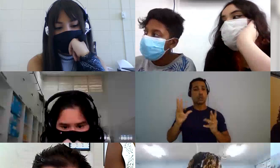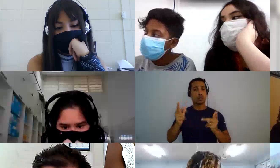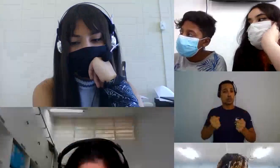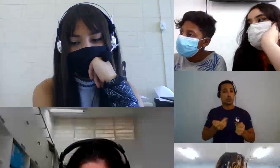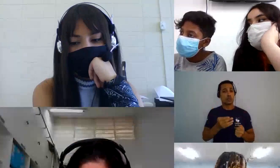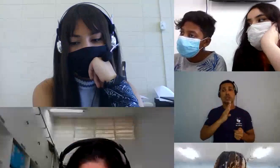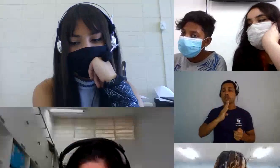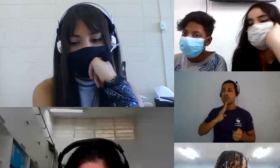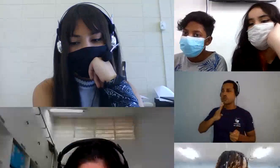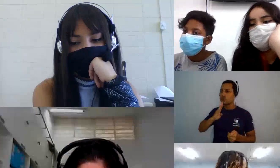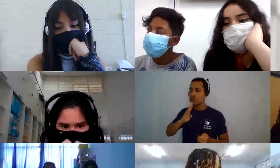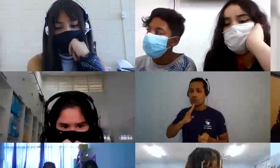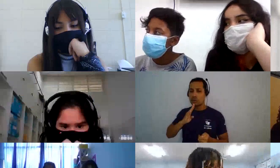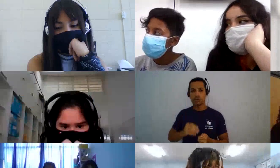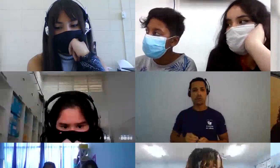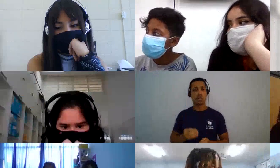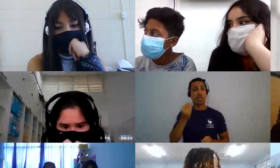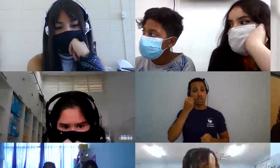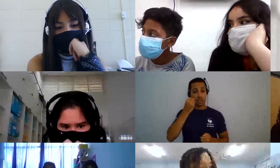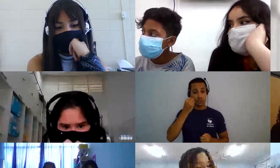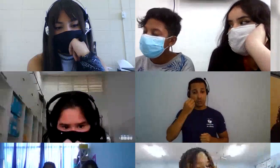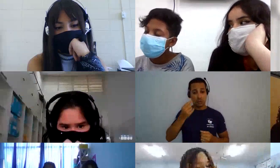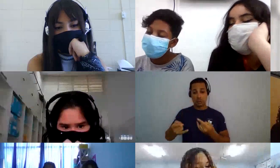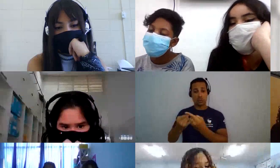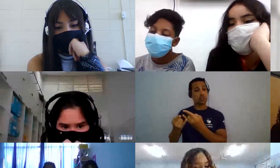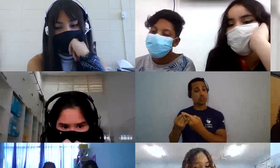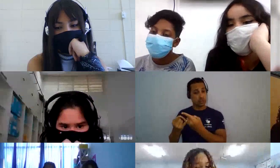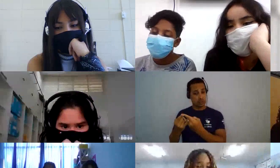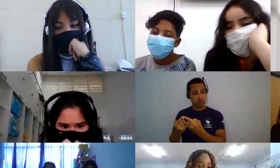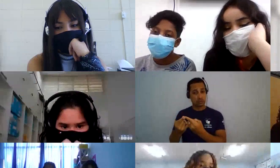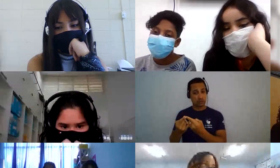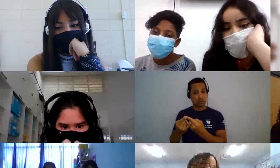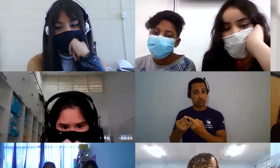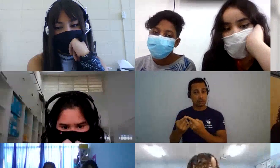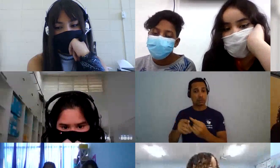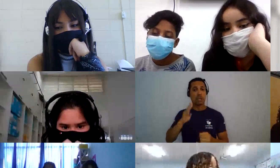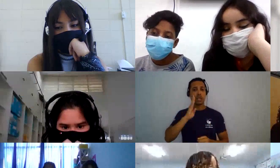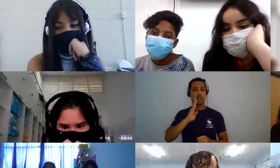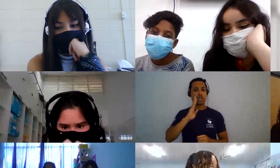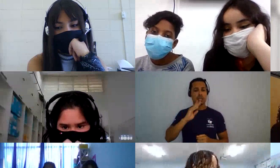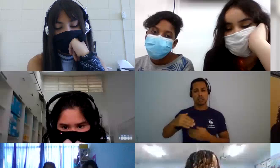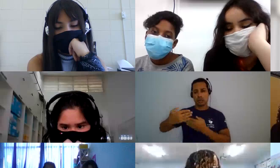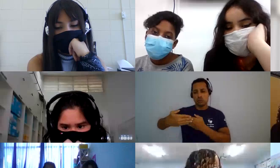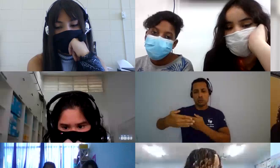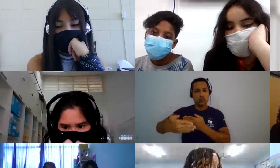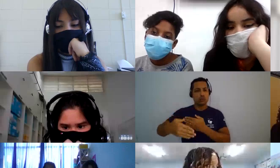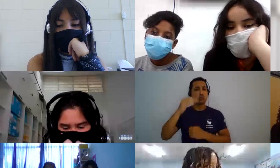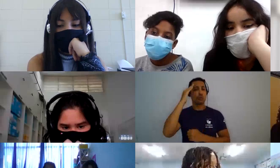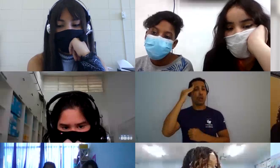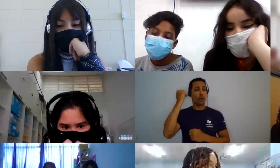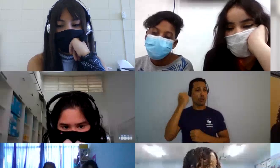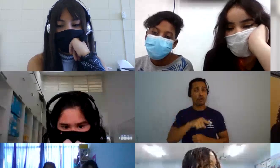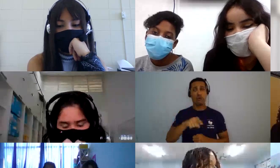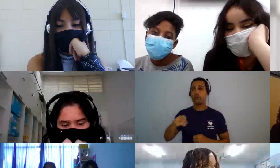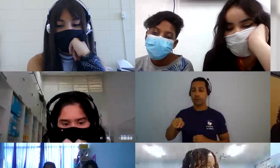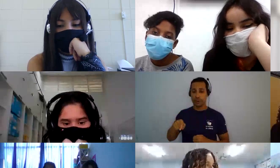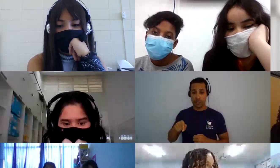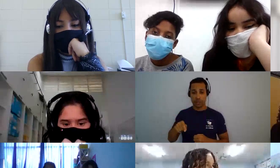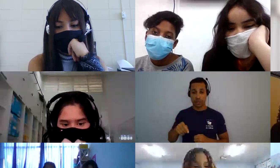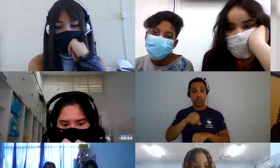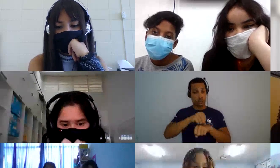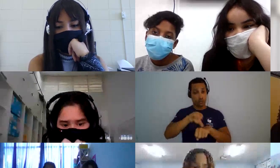vida, experimentem qual é o tamanho da camisinha de vocês. É legal ao longo da vida vocês saberem isso. Eu estou te